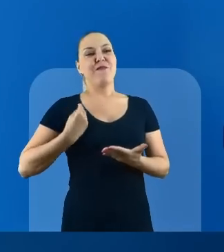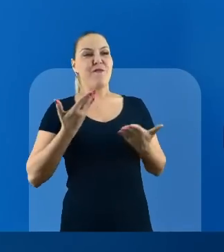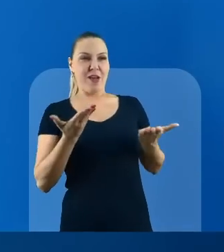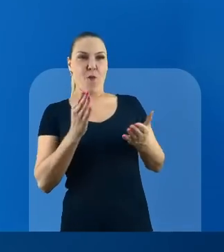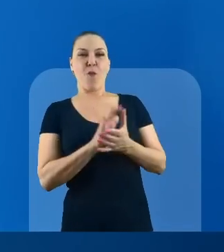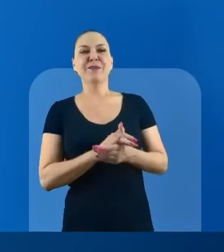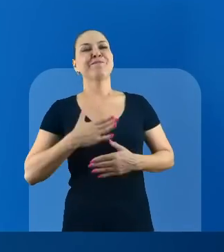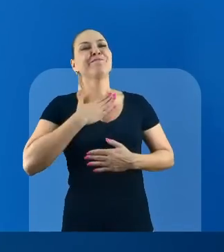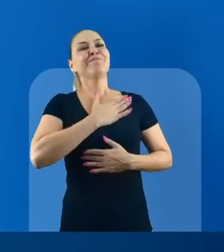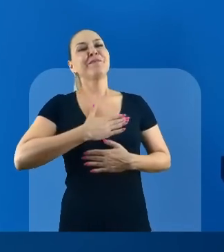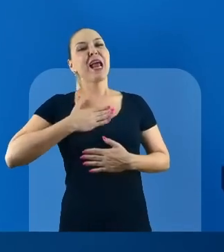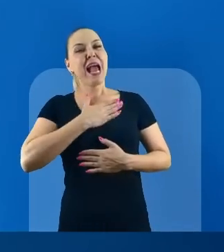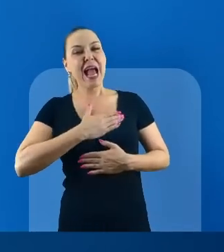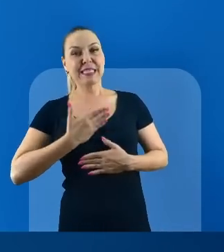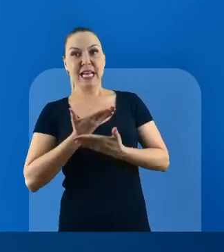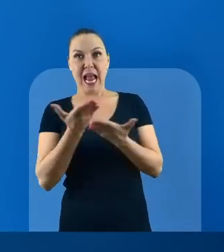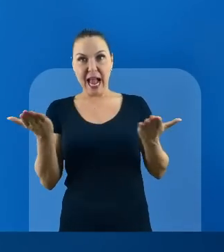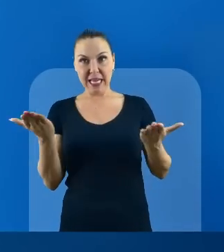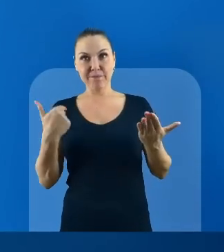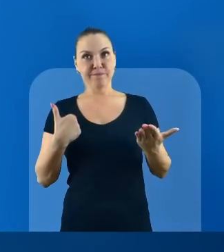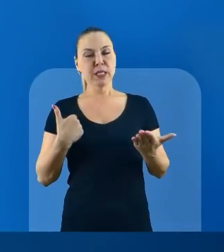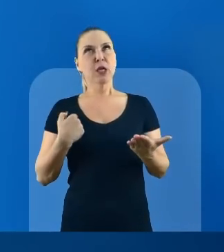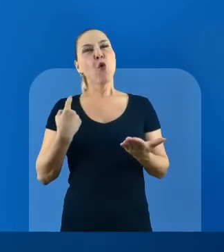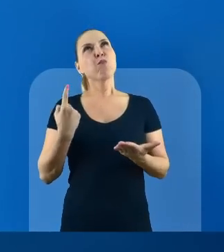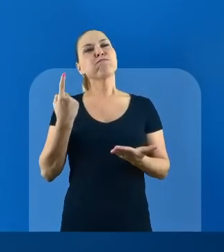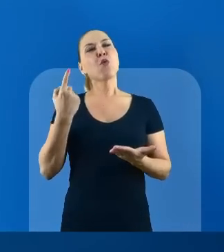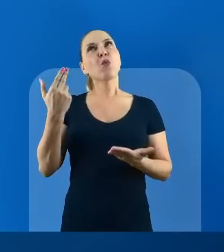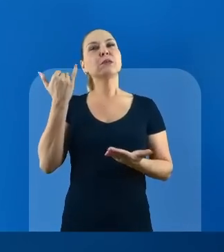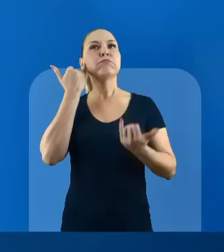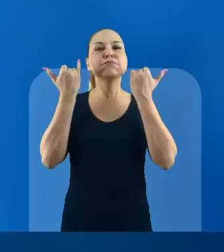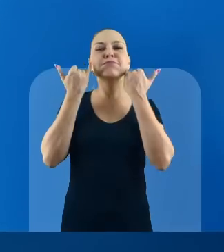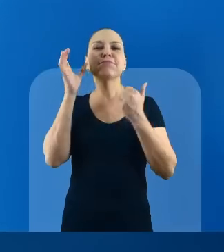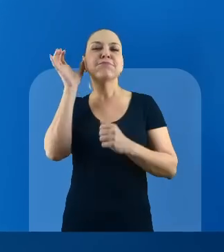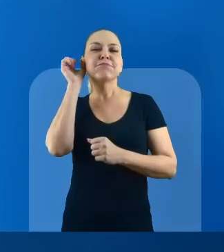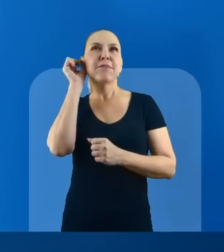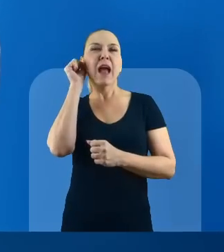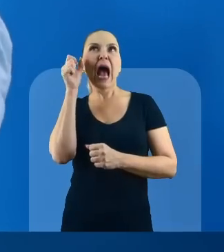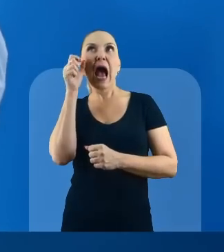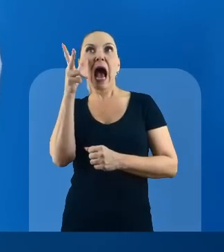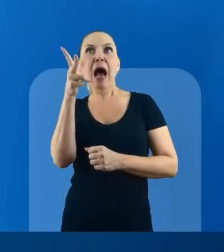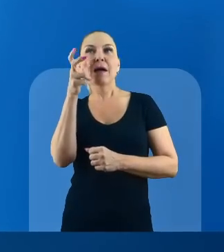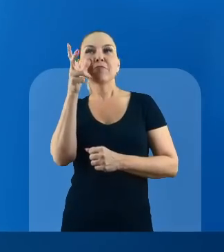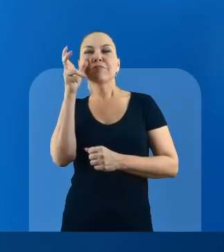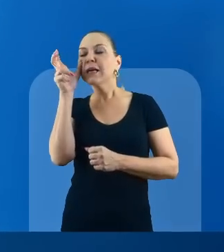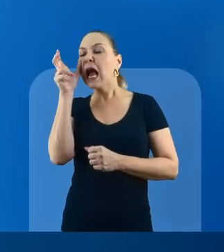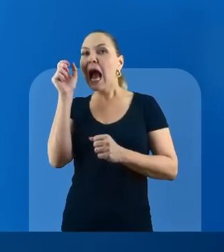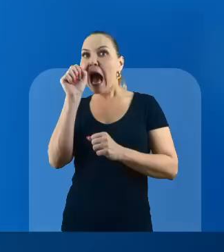vocês. É um prazer muito grande. E algumas das coisas que eu tenho ouvido, prestei atenção bastante aqui no começo, quando eu